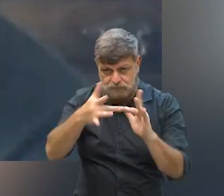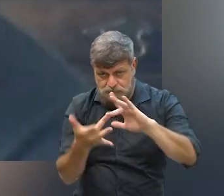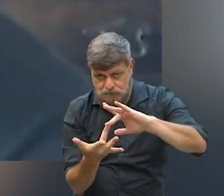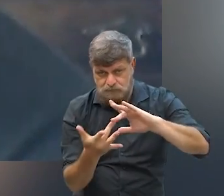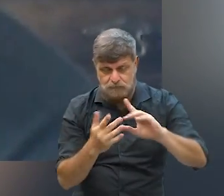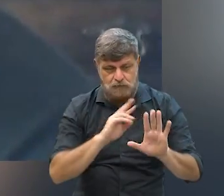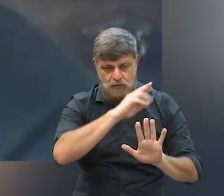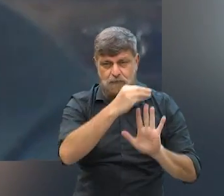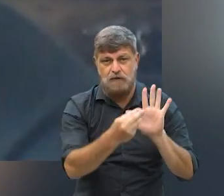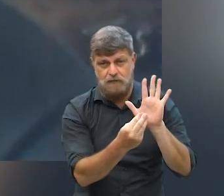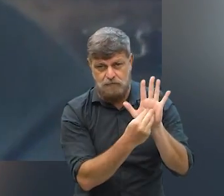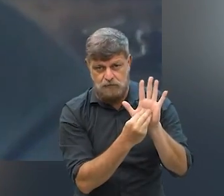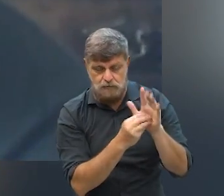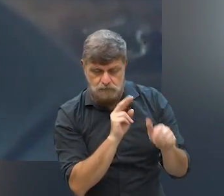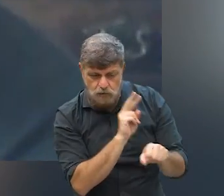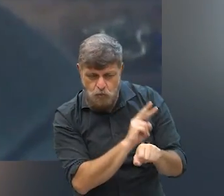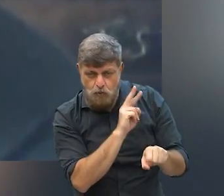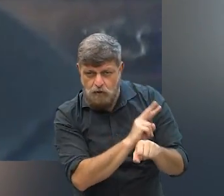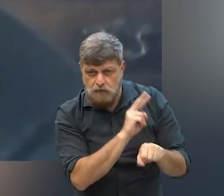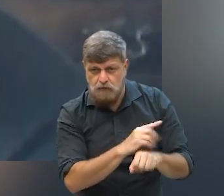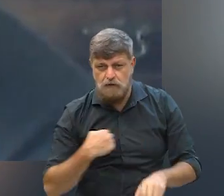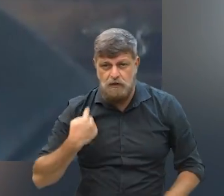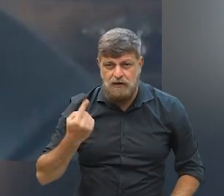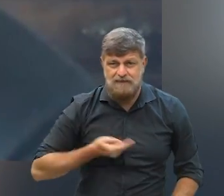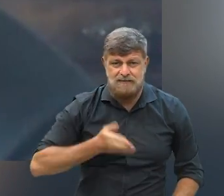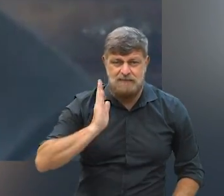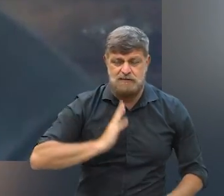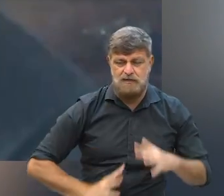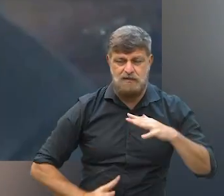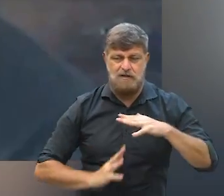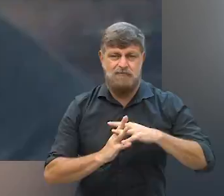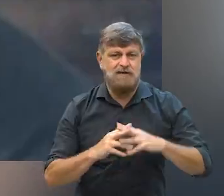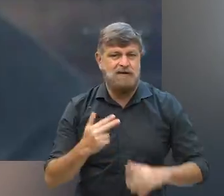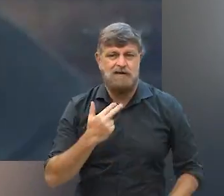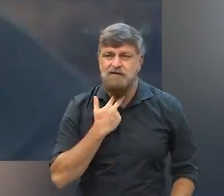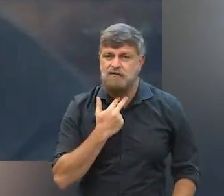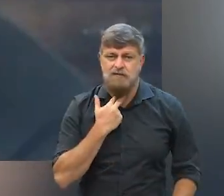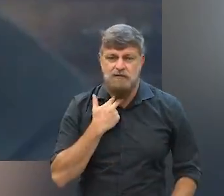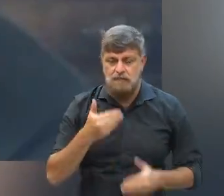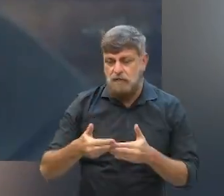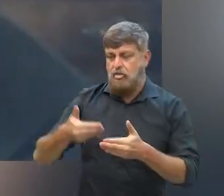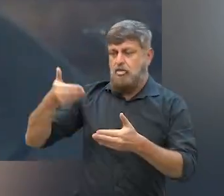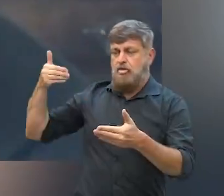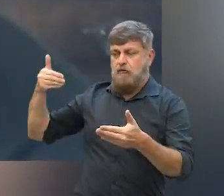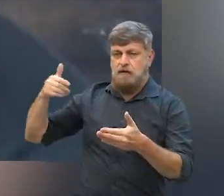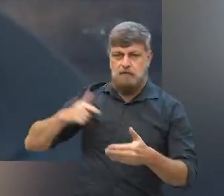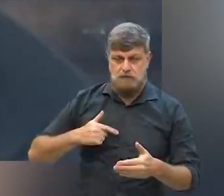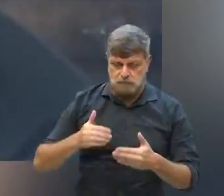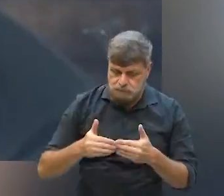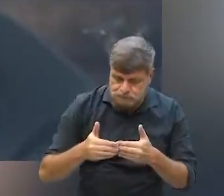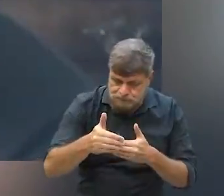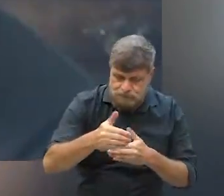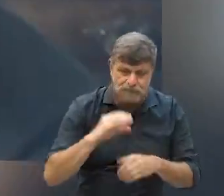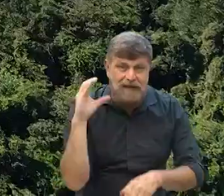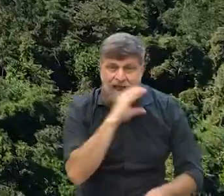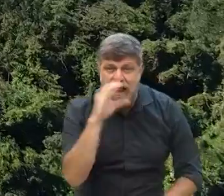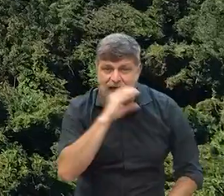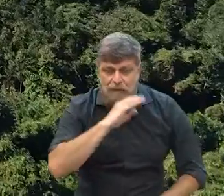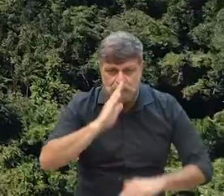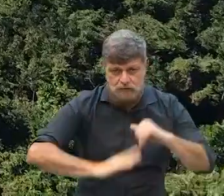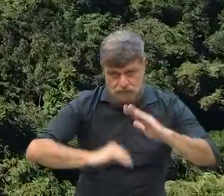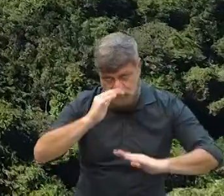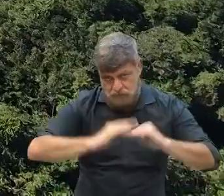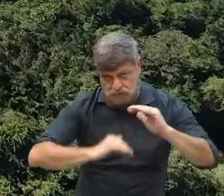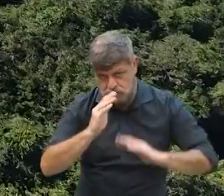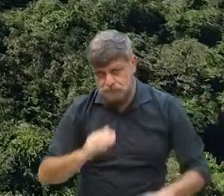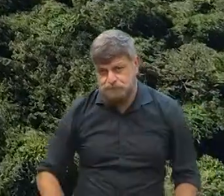ambiente, né? Dizem que a gente já passou do ponto de retorno saudável e a gente tem que tomar medidas urgentes.